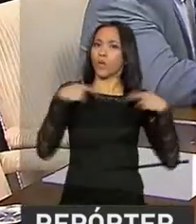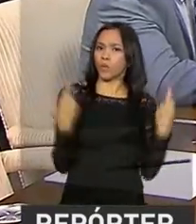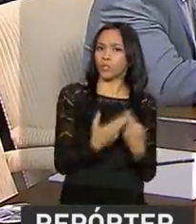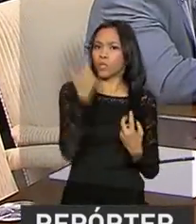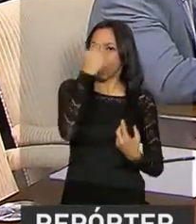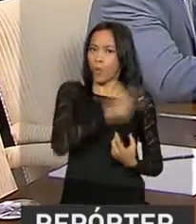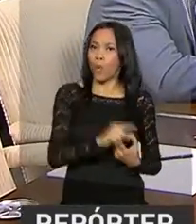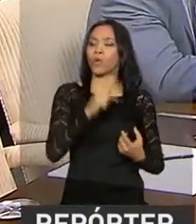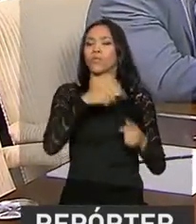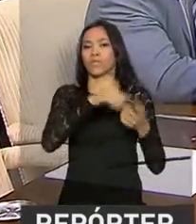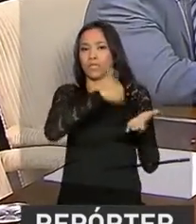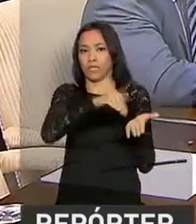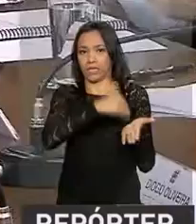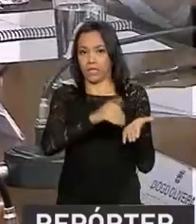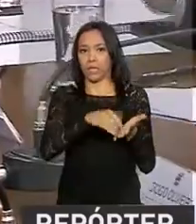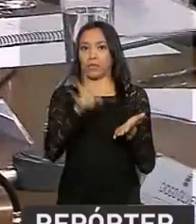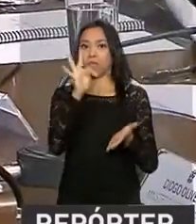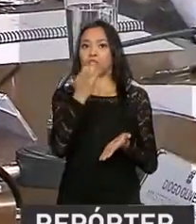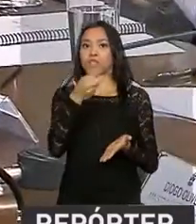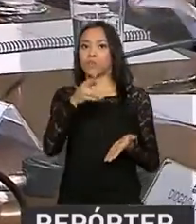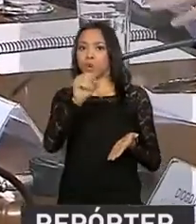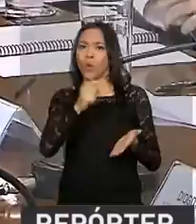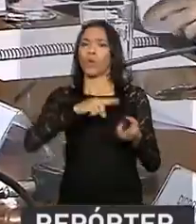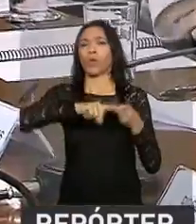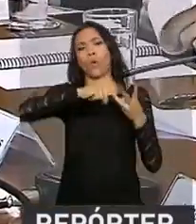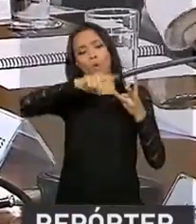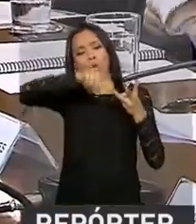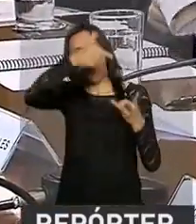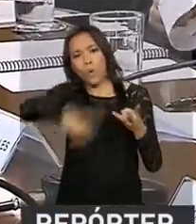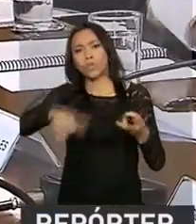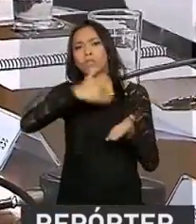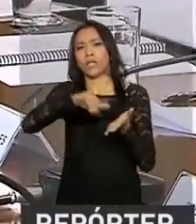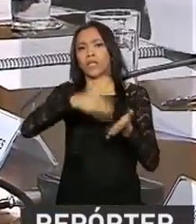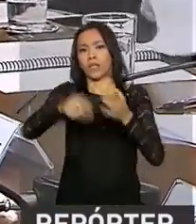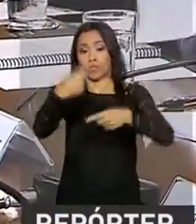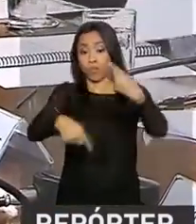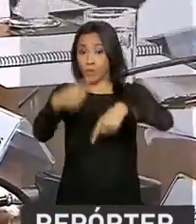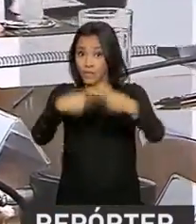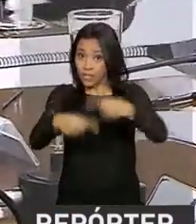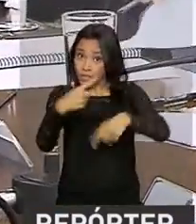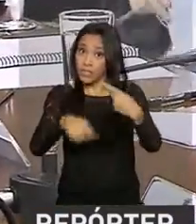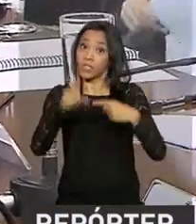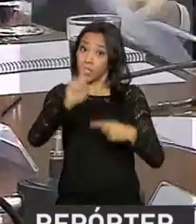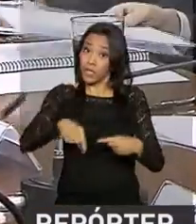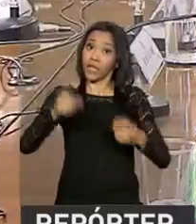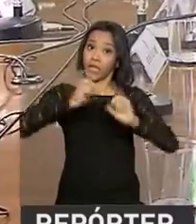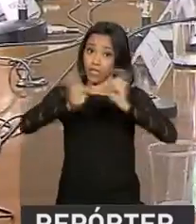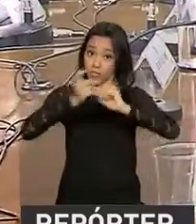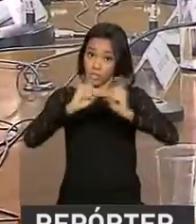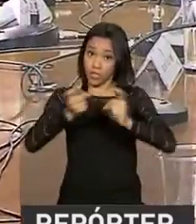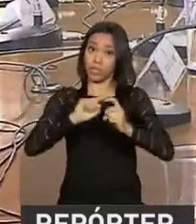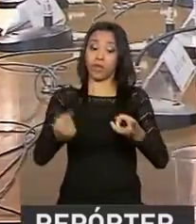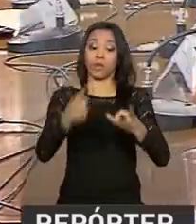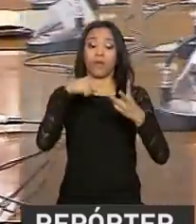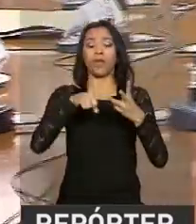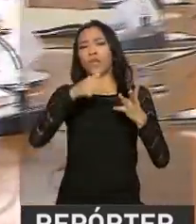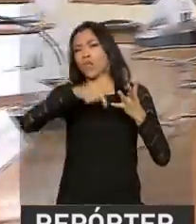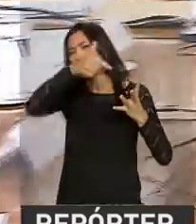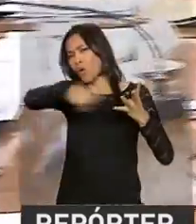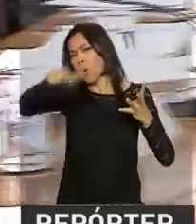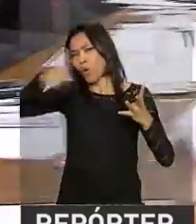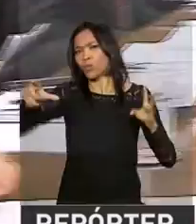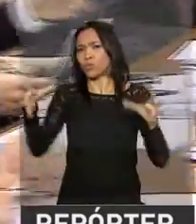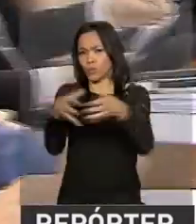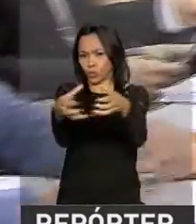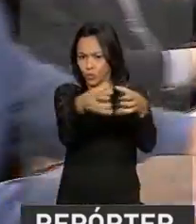de Acompanhamento Econômico, Mansueto Almeida, o secretário de Política Econômica, Carlos Hamilton, o ministro do Planejamento, Diogo Oliveira, e outros membros da